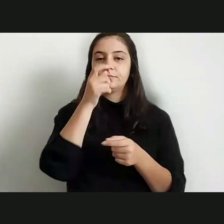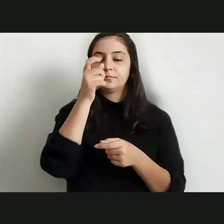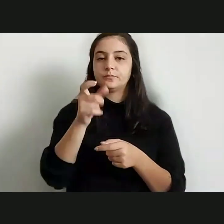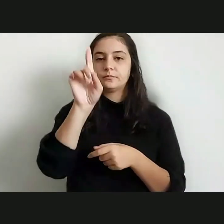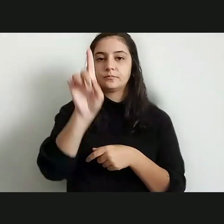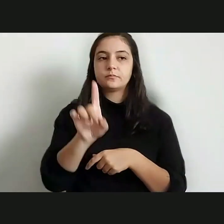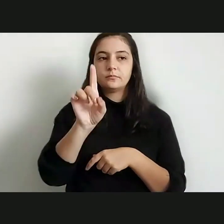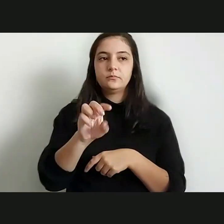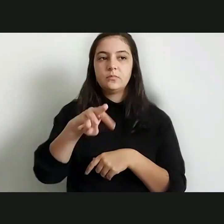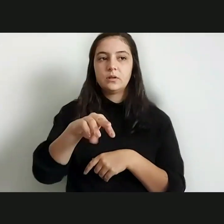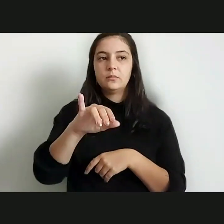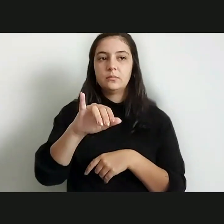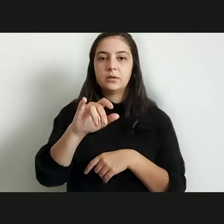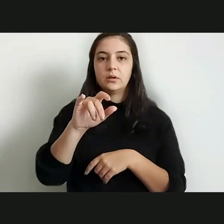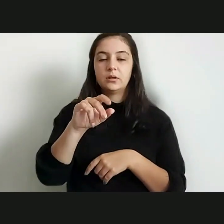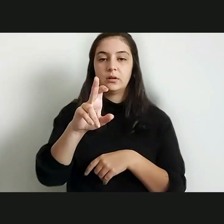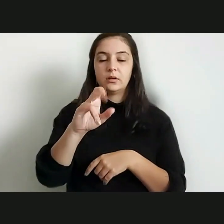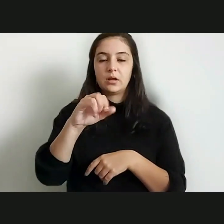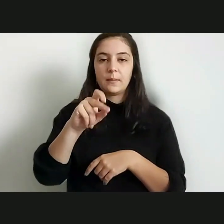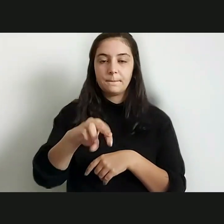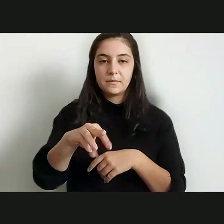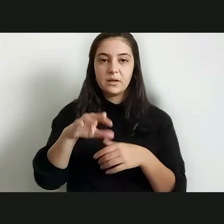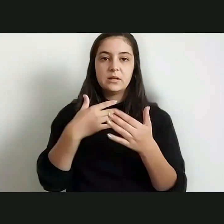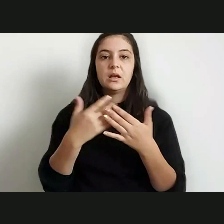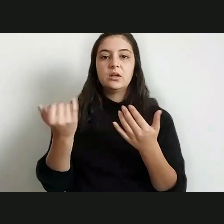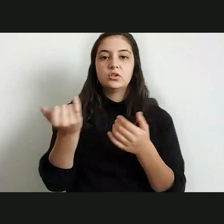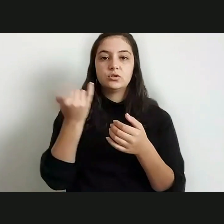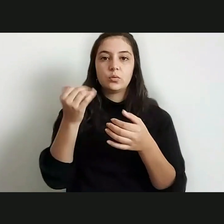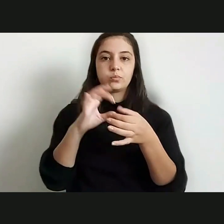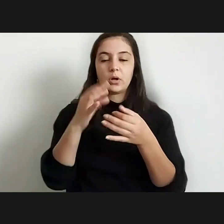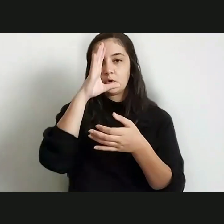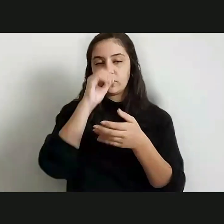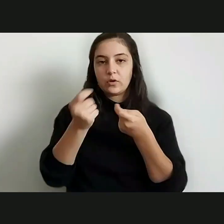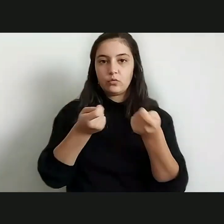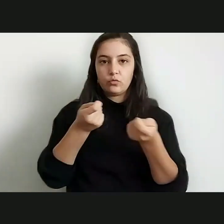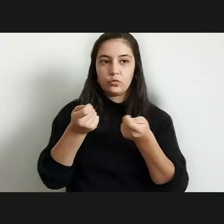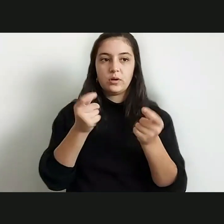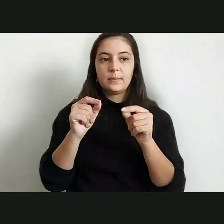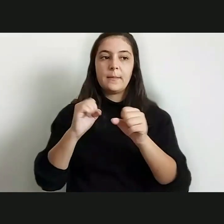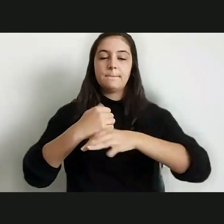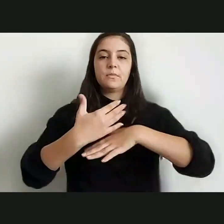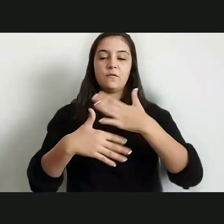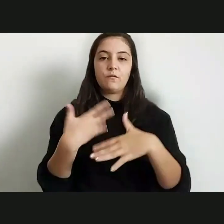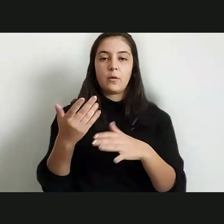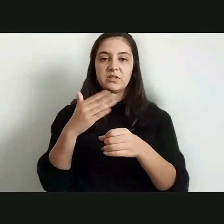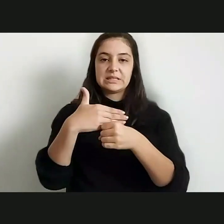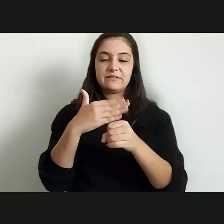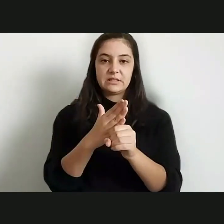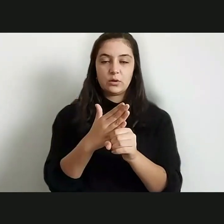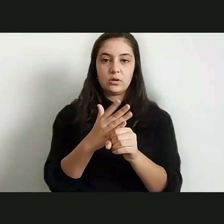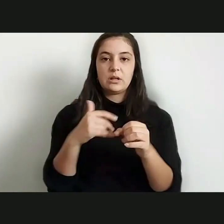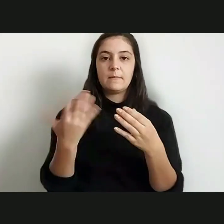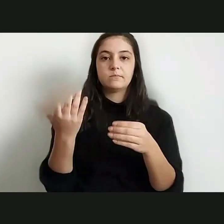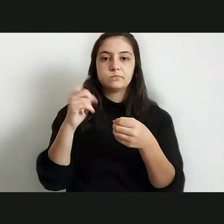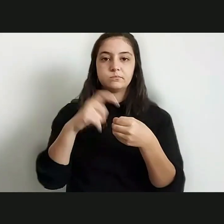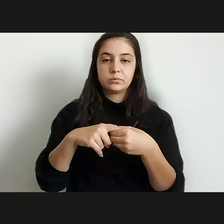Mariana Prates, que é analista de políticas na divisão de Governance Indicators and Performance Division, que está integrada na direção de